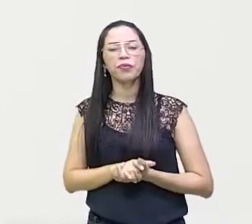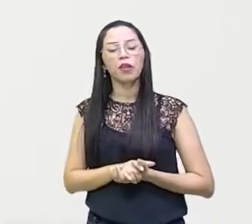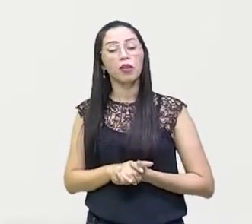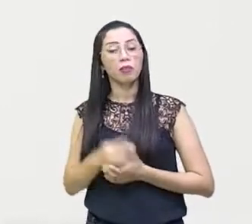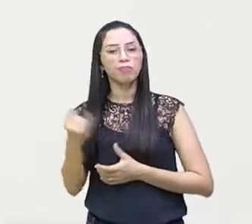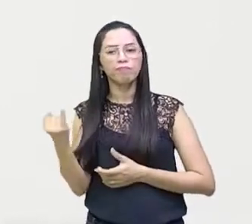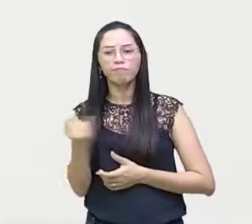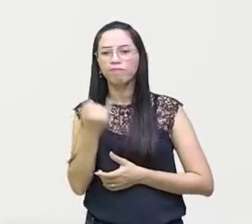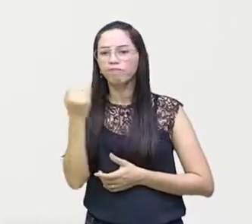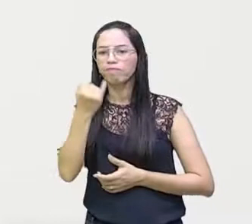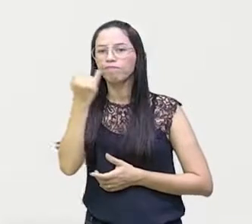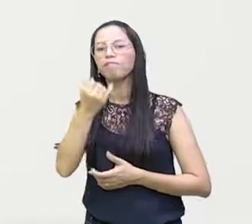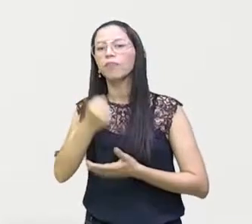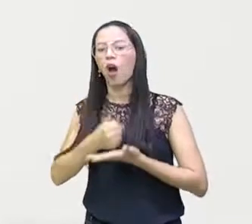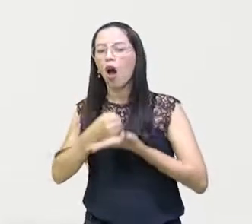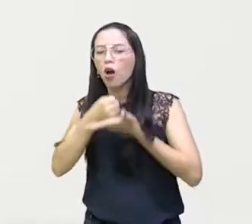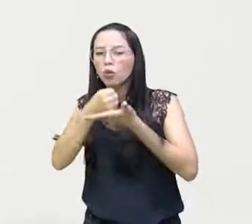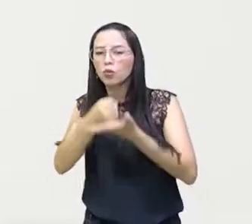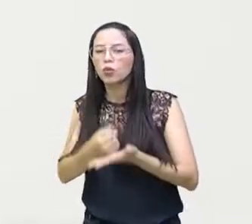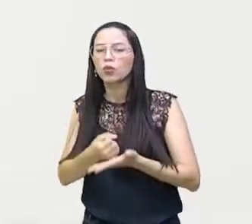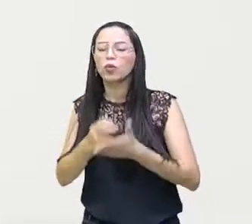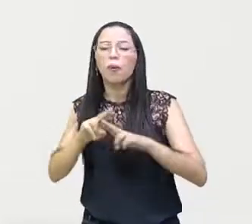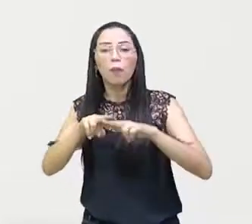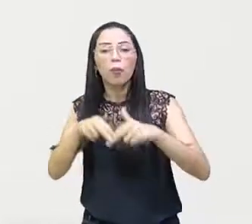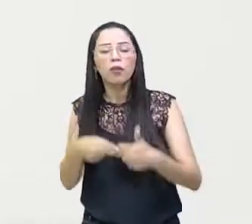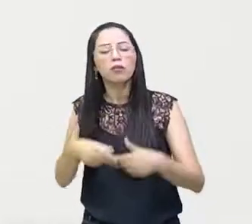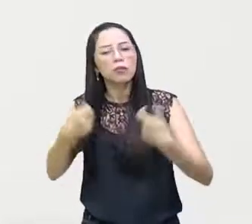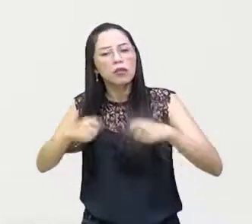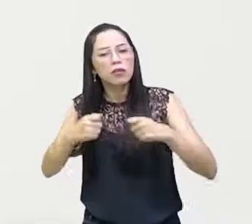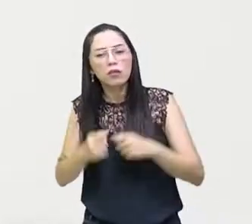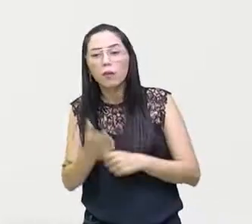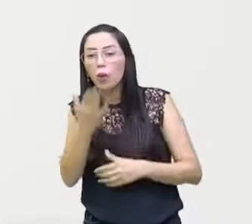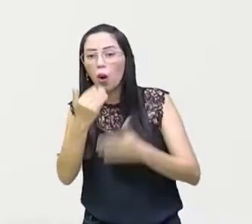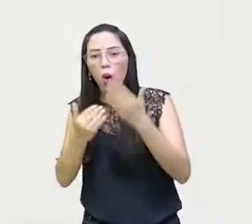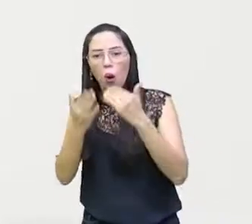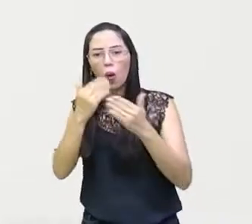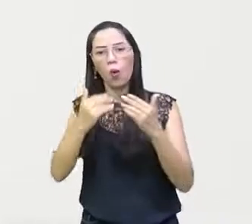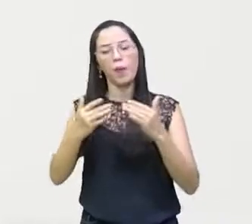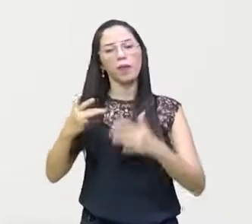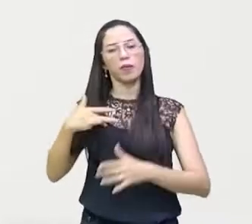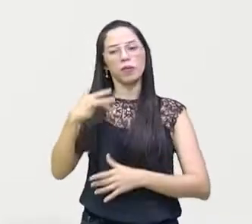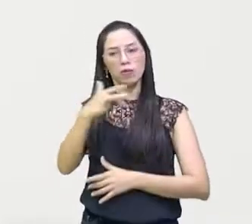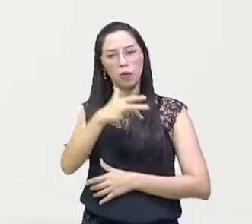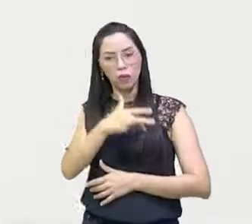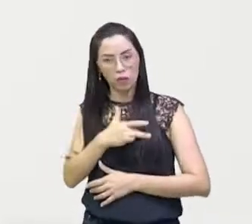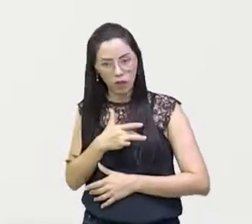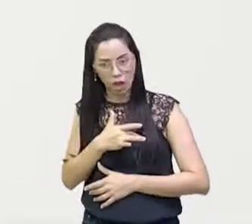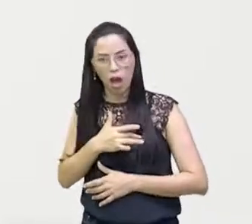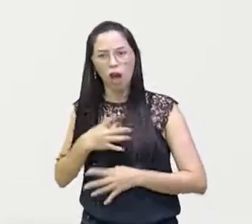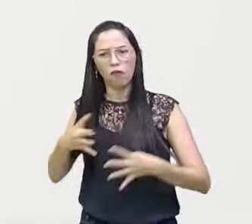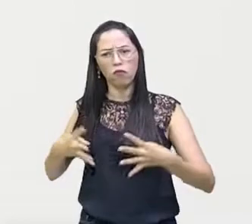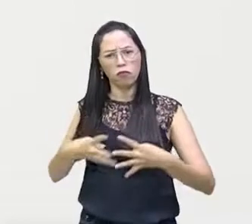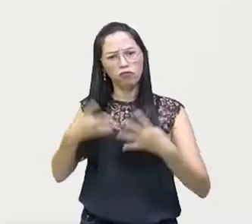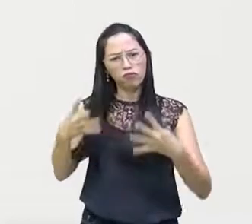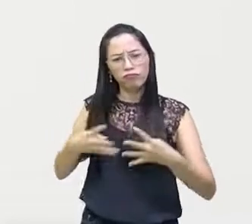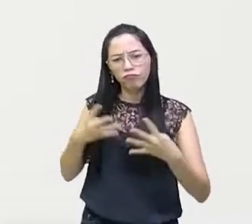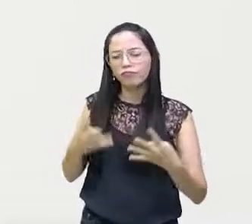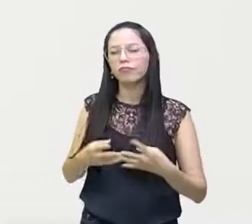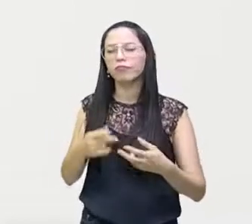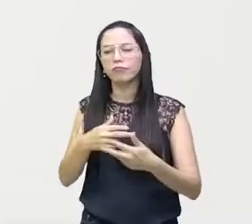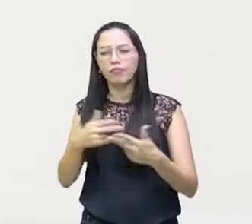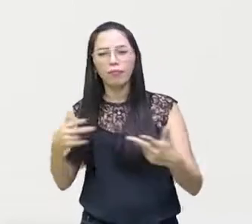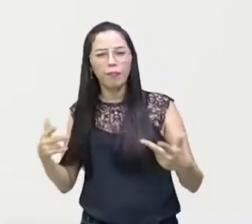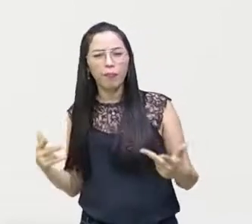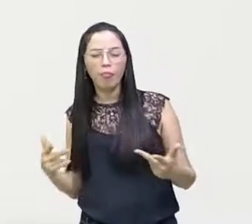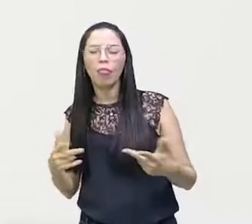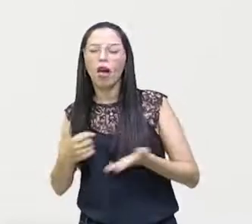sanguínea. Por isso que nós precisamos nos alimentar de ferro, né? Um importante elemento que ajuda o sangue a circular